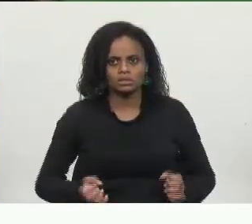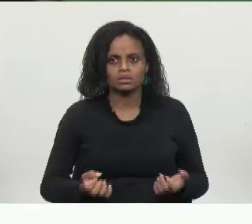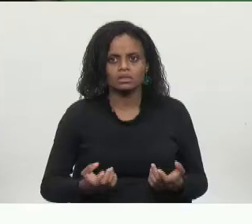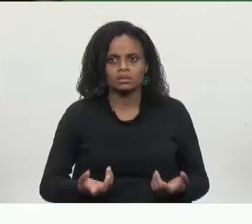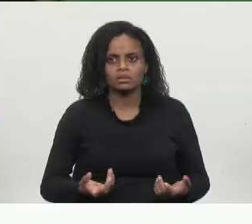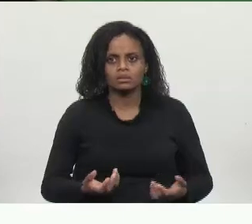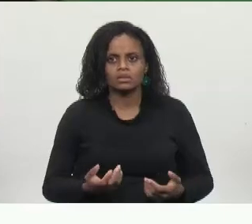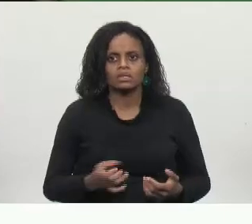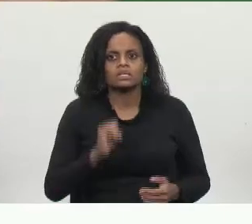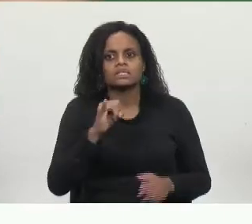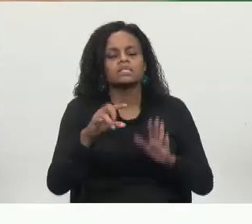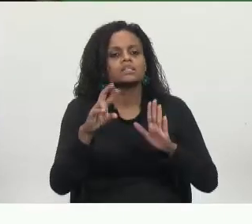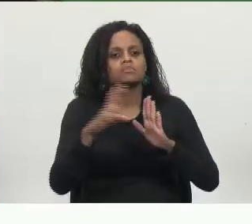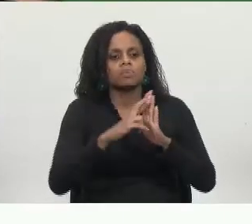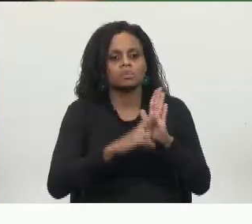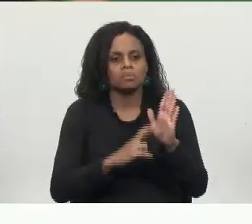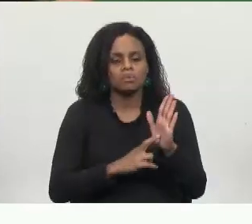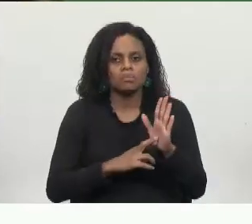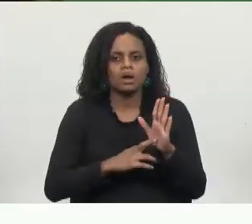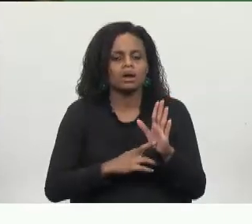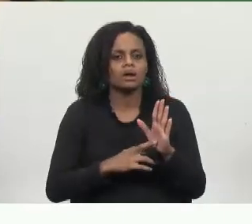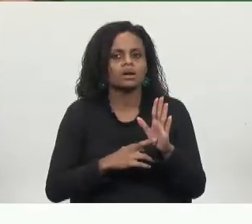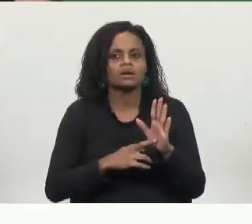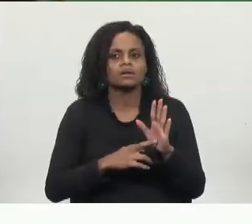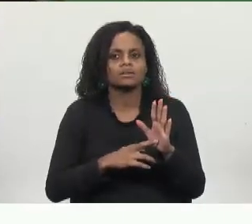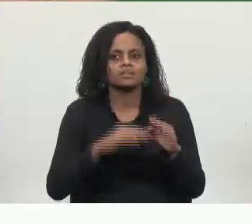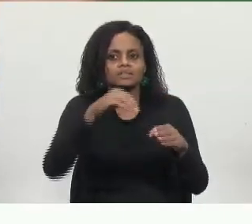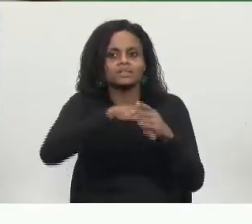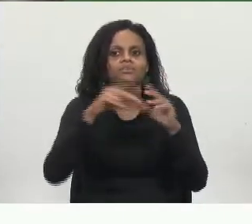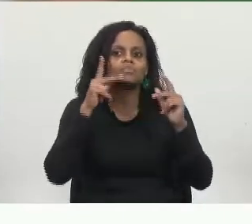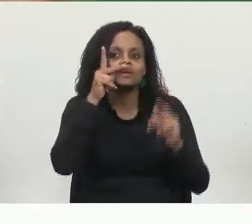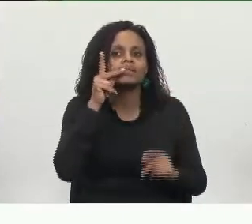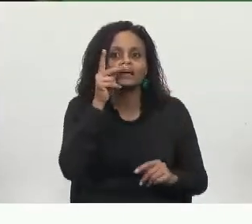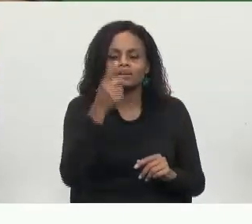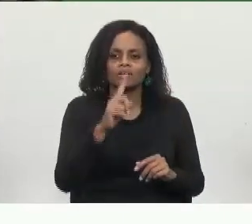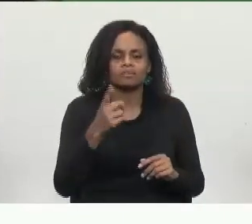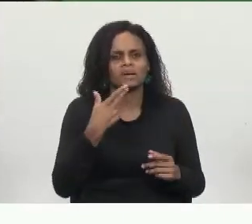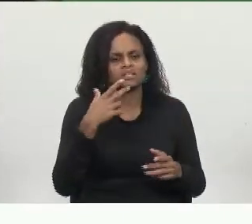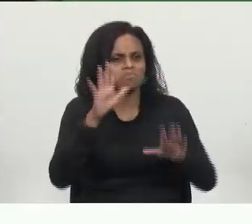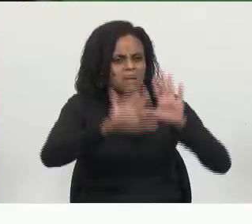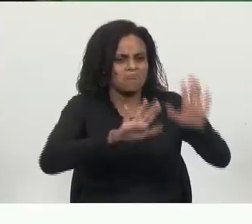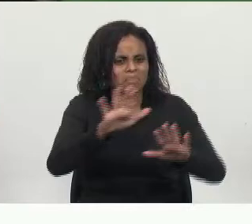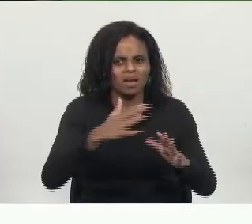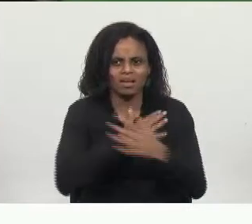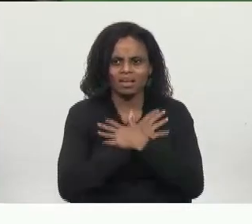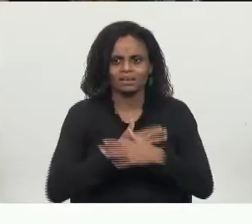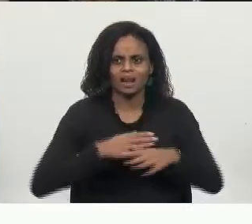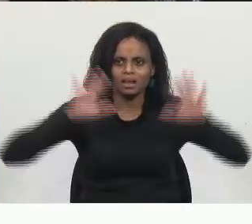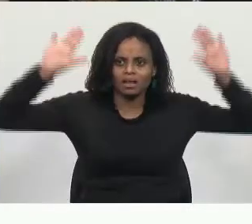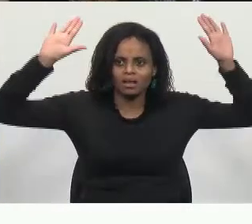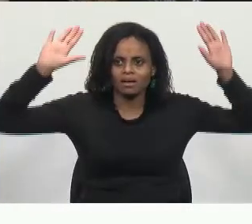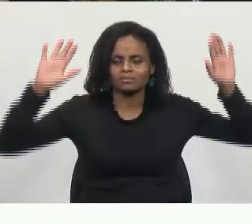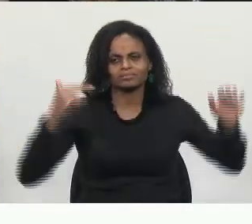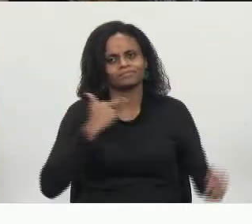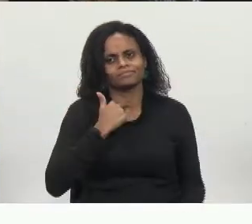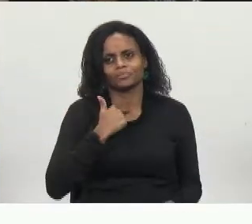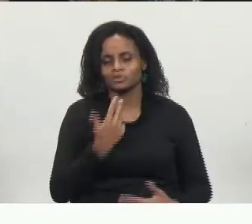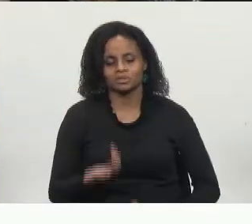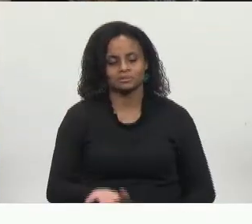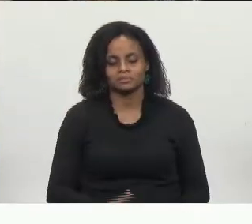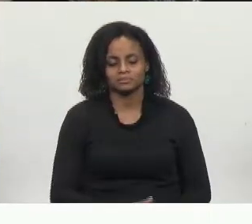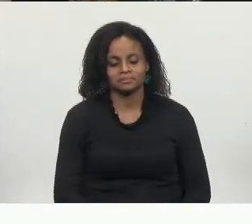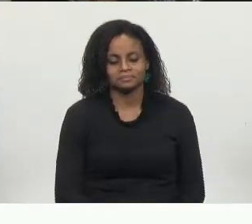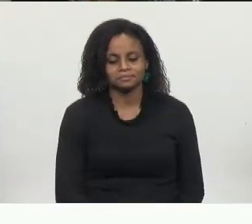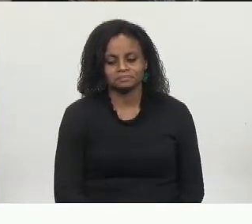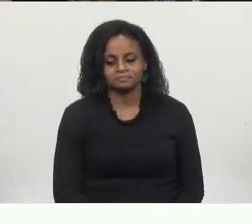entrar, ponto. Mas também fazer revista no meio do negócio, levantar os braços. O problema que a gente está falando aqui é